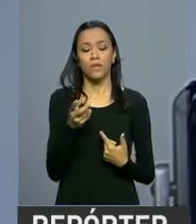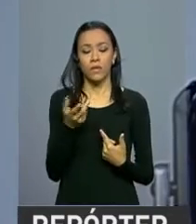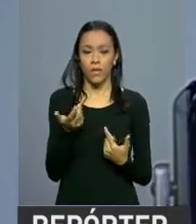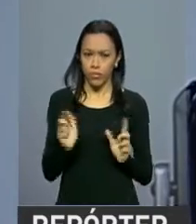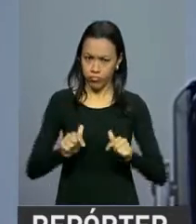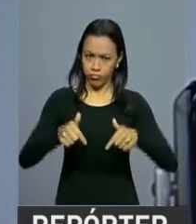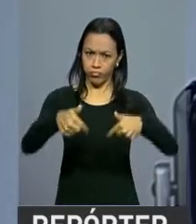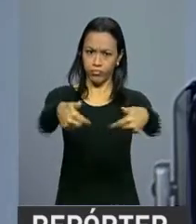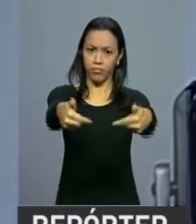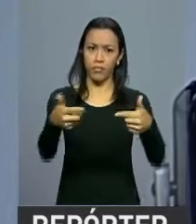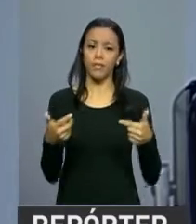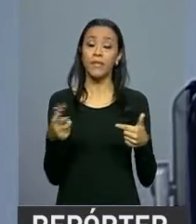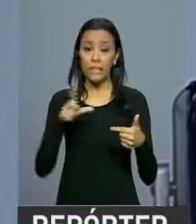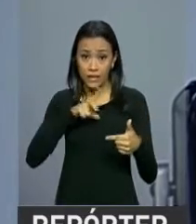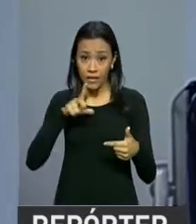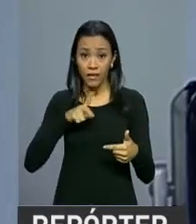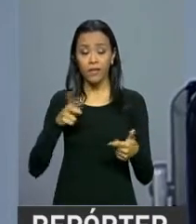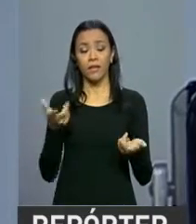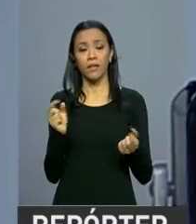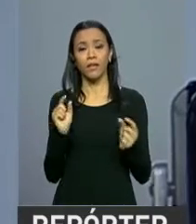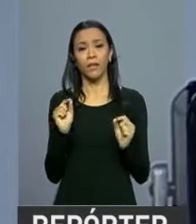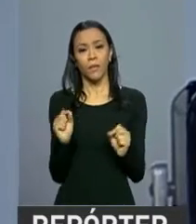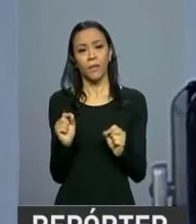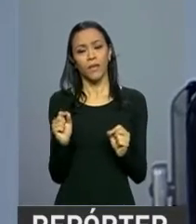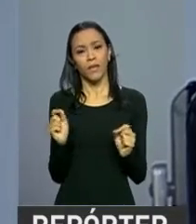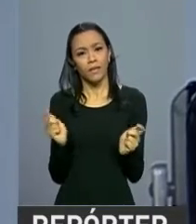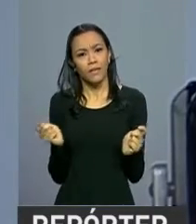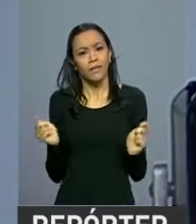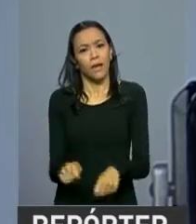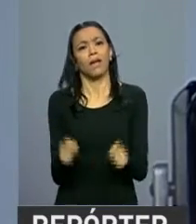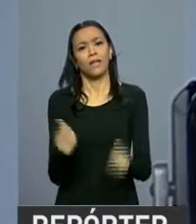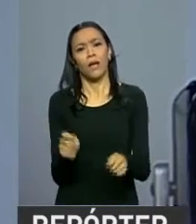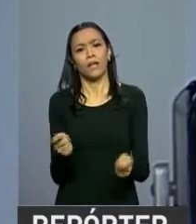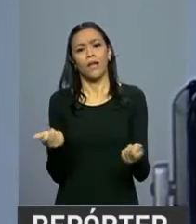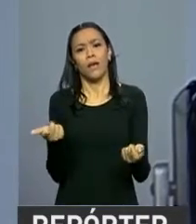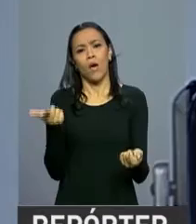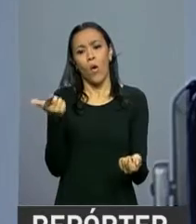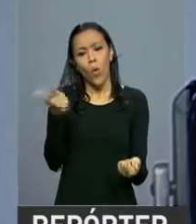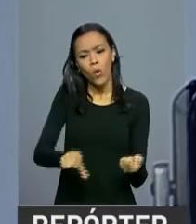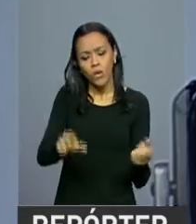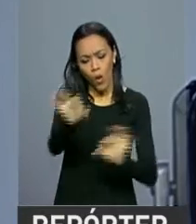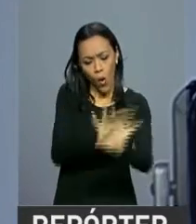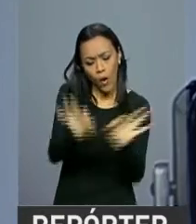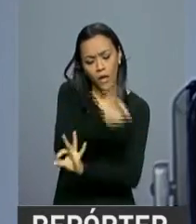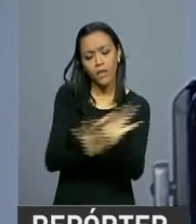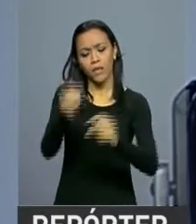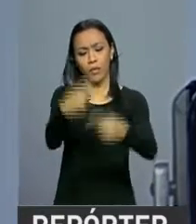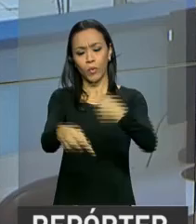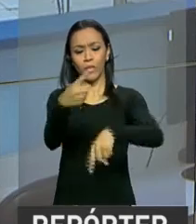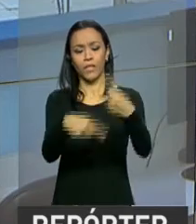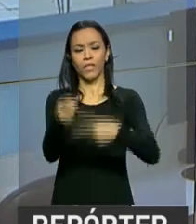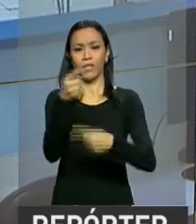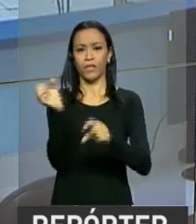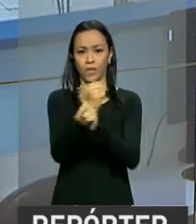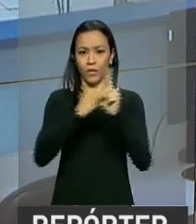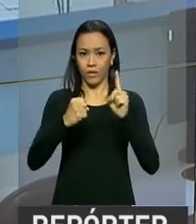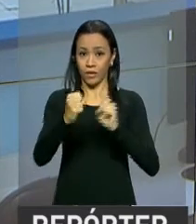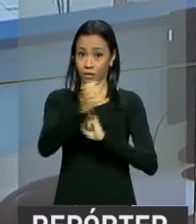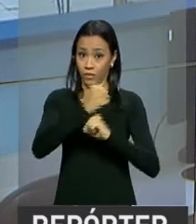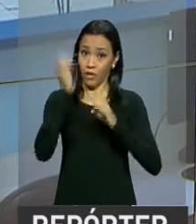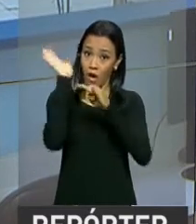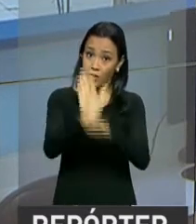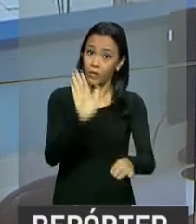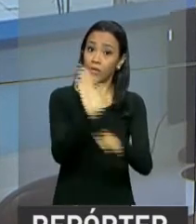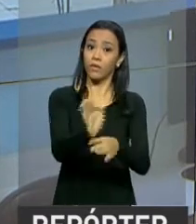tenha efetivamente a condição de voltar a implementar políticas públicas para atender a sociedade. A